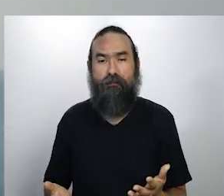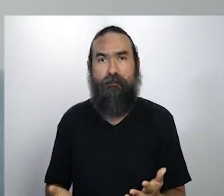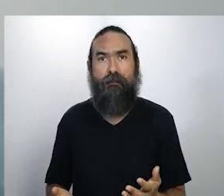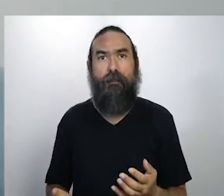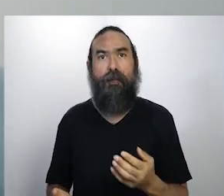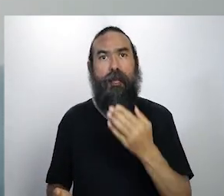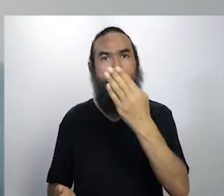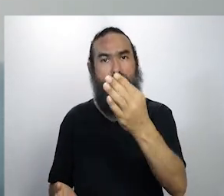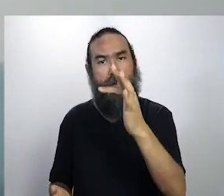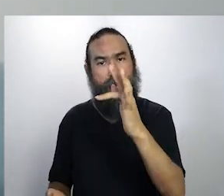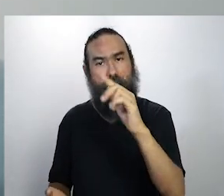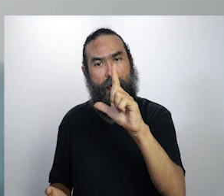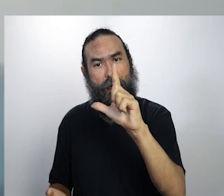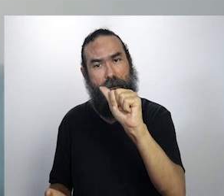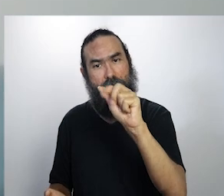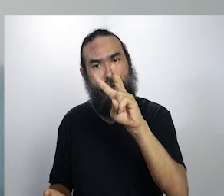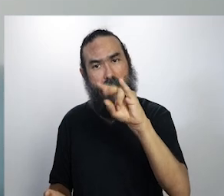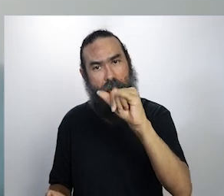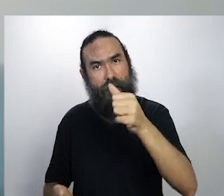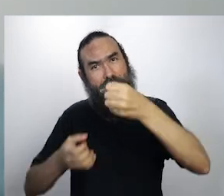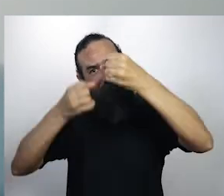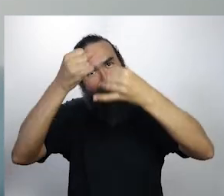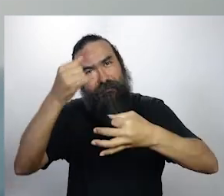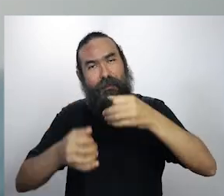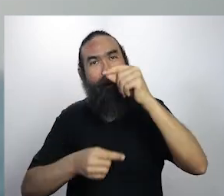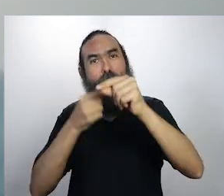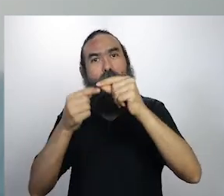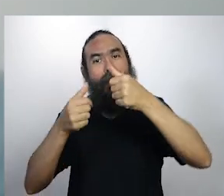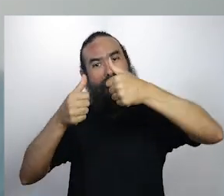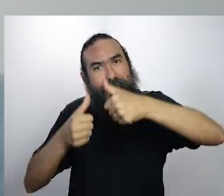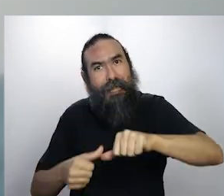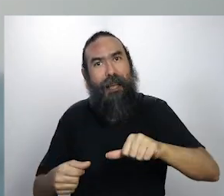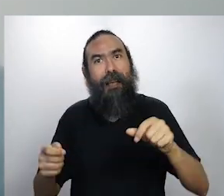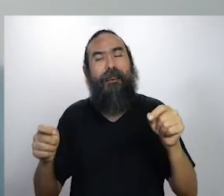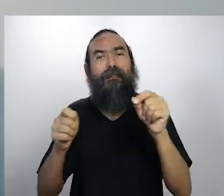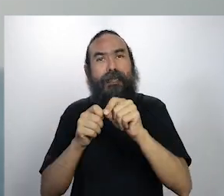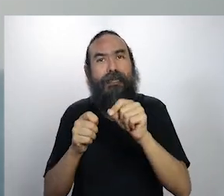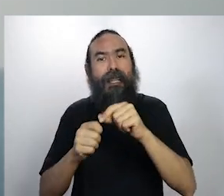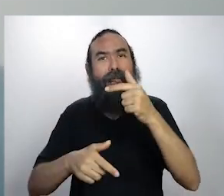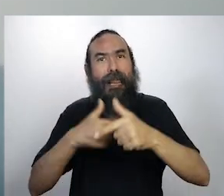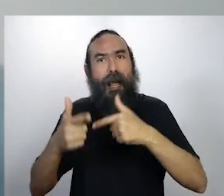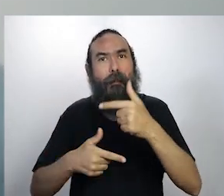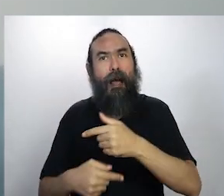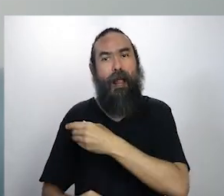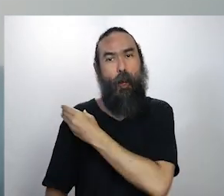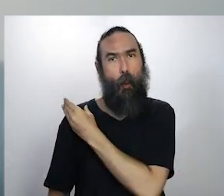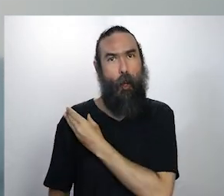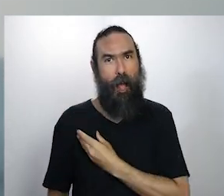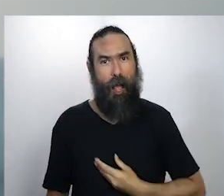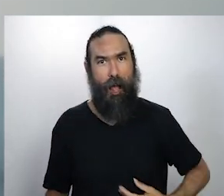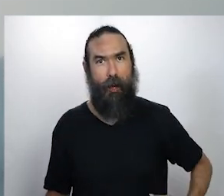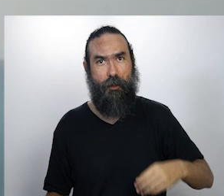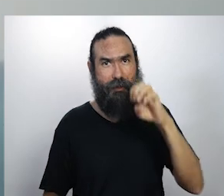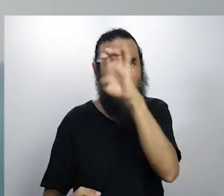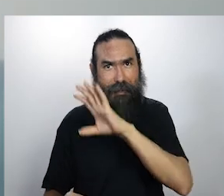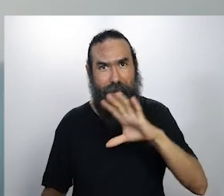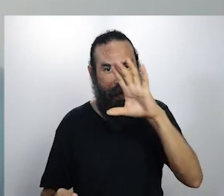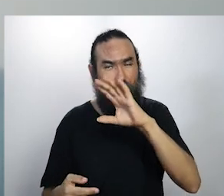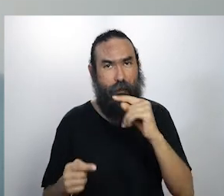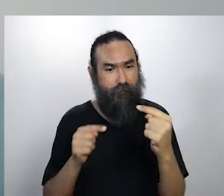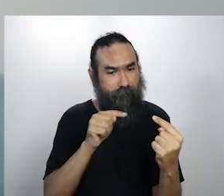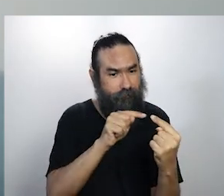as instituições públicas de ensino do Estado. Eu queria aqui, acho que a Flávia concorda comigo,